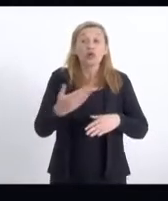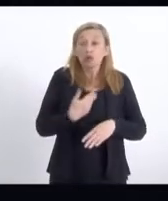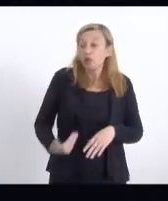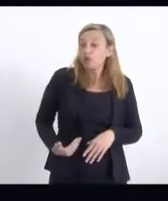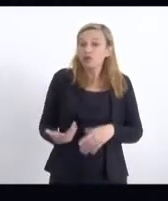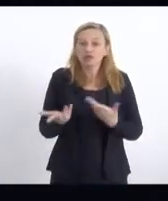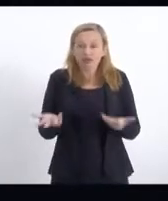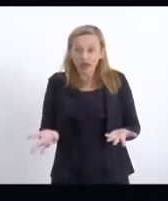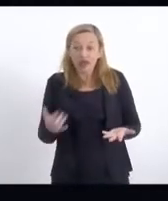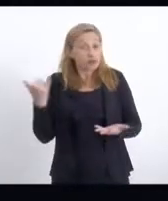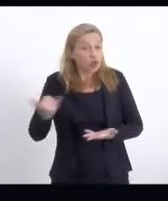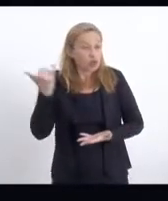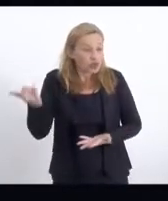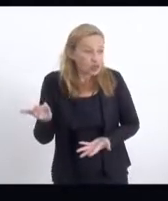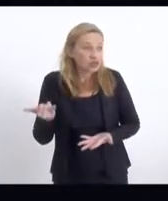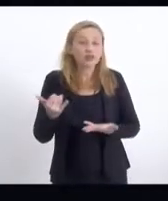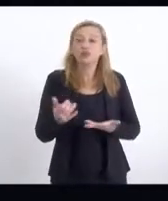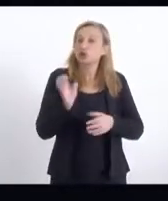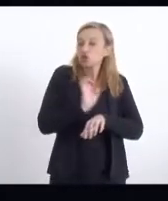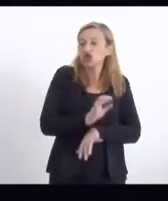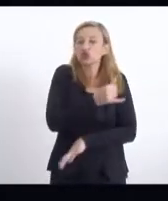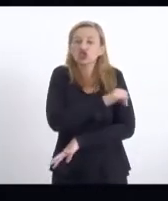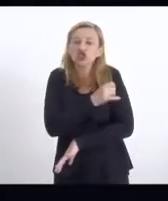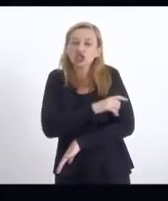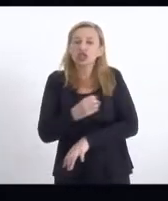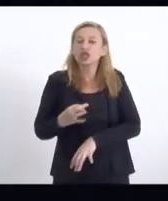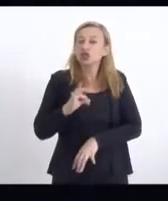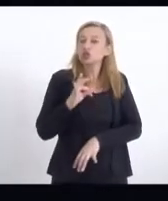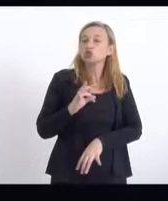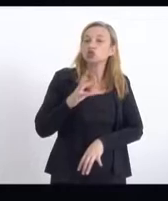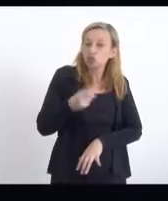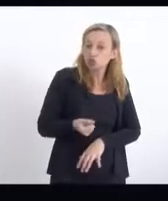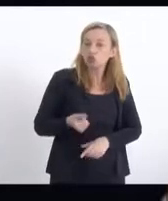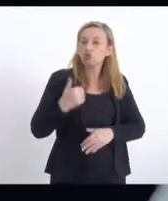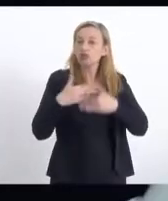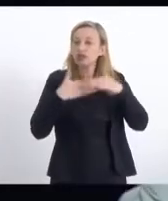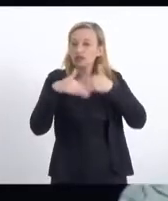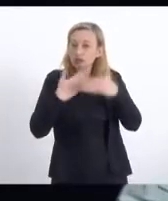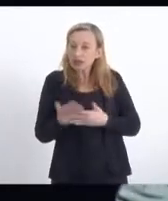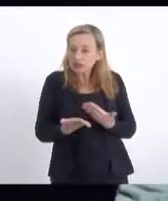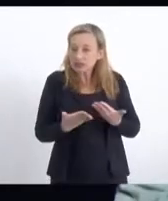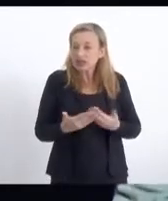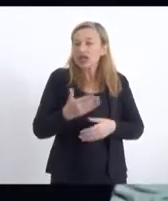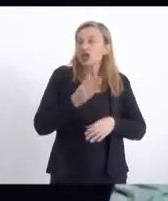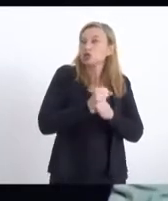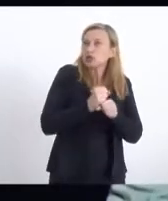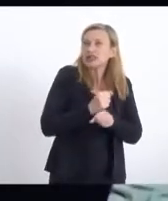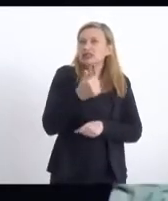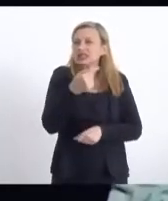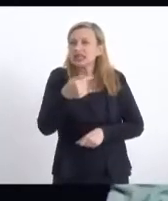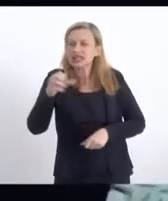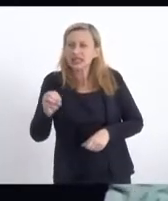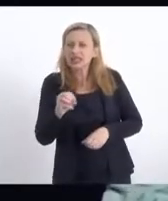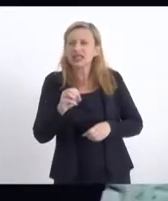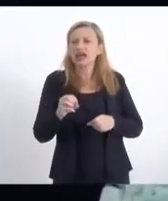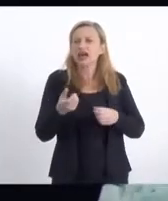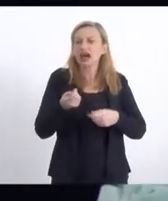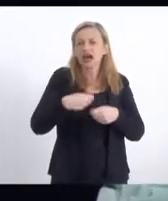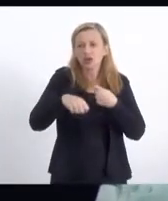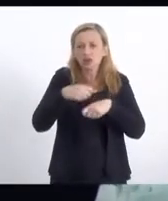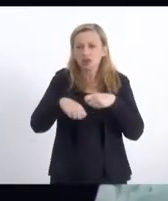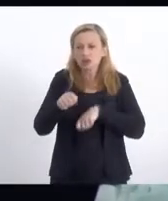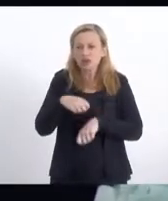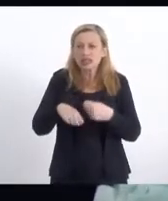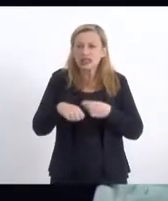menos. E é isso, eu acho que o Estado do Rio de Janeiro tem tudo para renascer. Desde os anos 70, nós somos a economia que menos cresce no